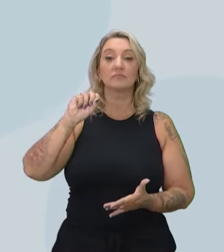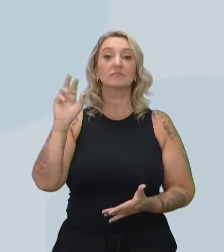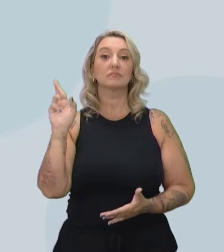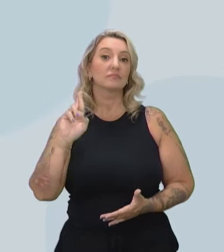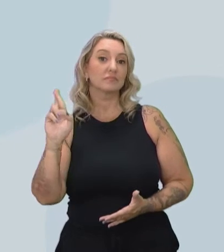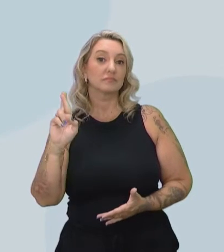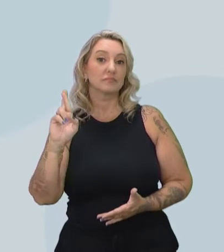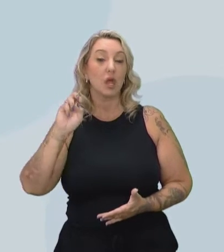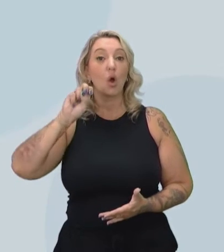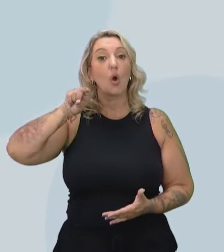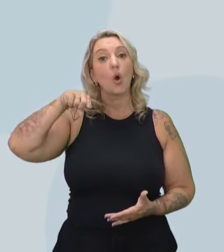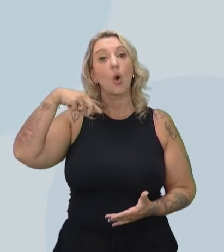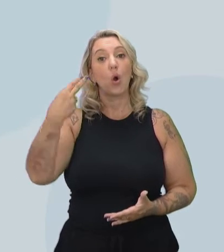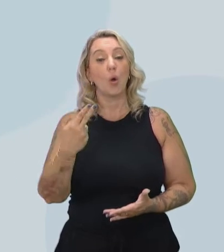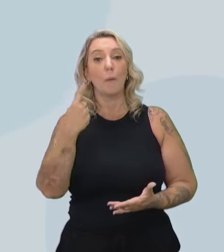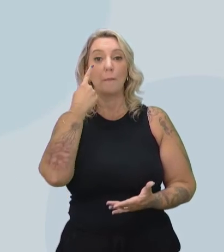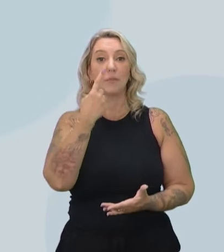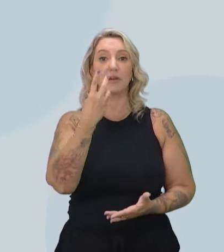R$ 950 ou